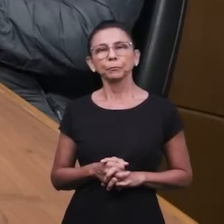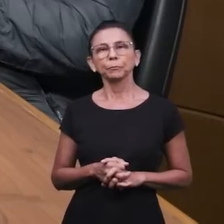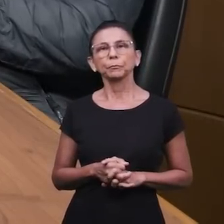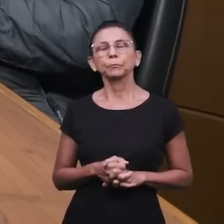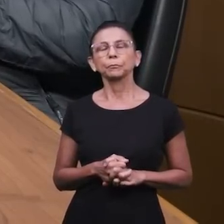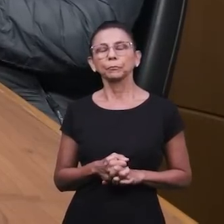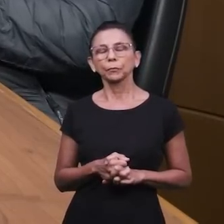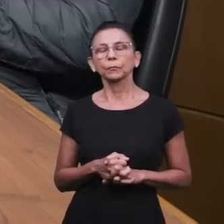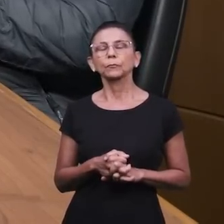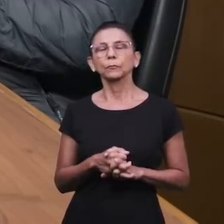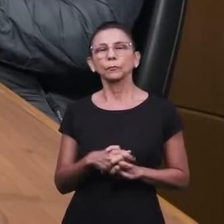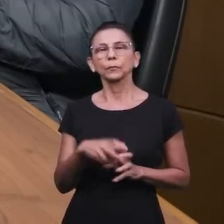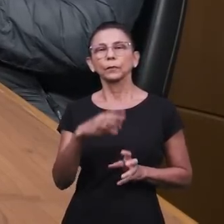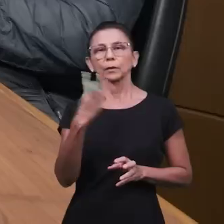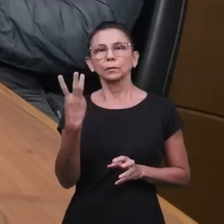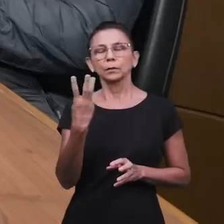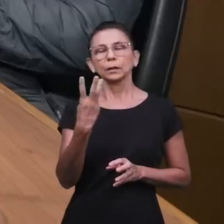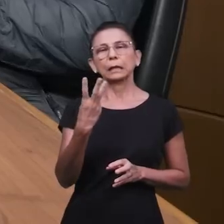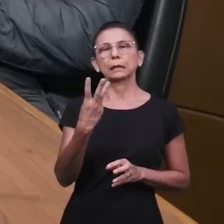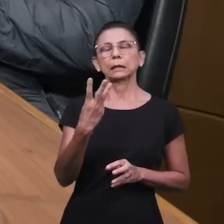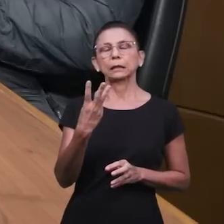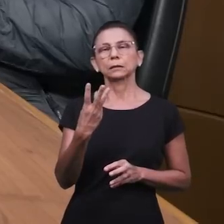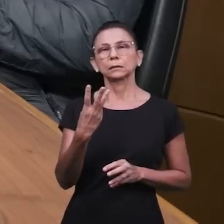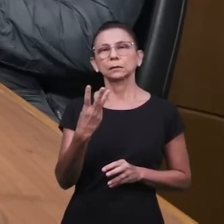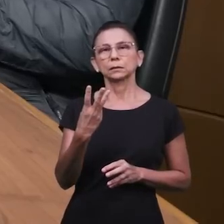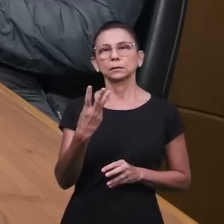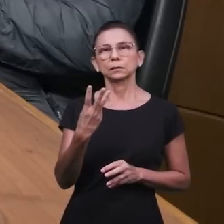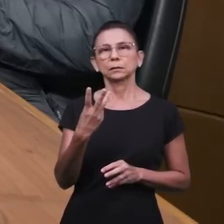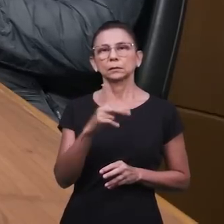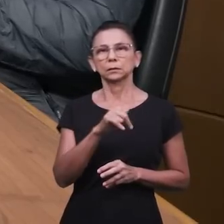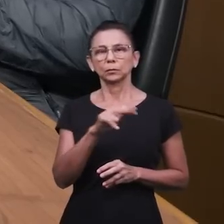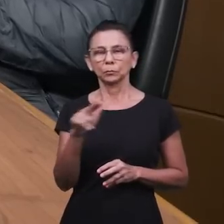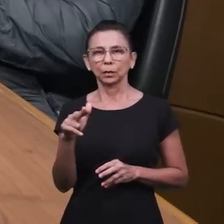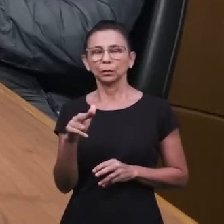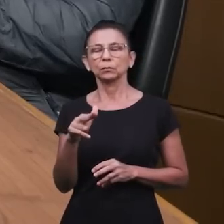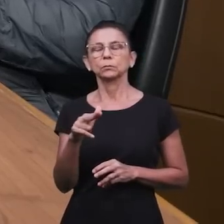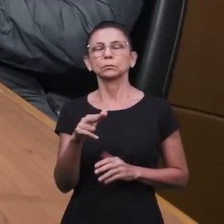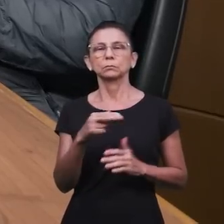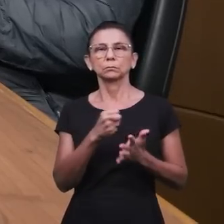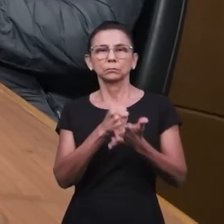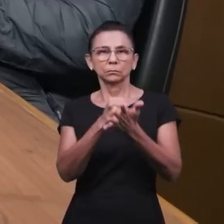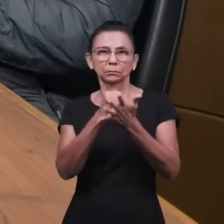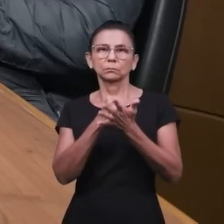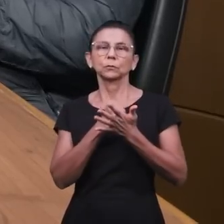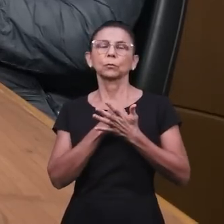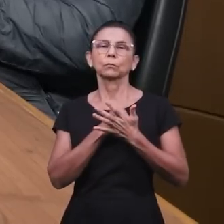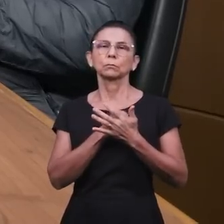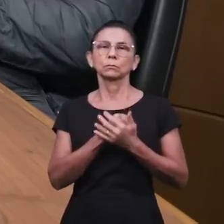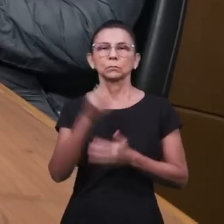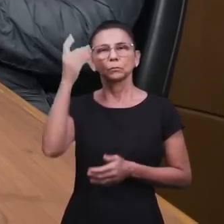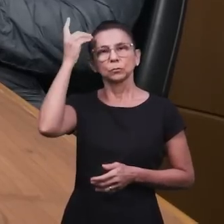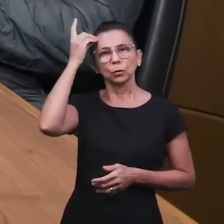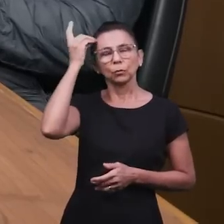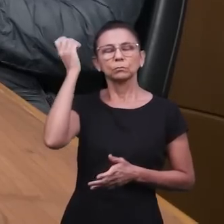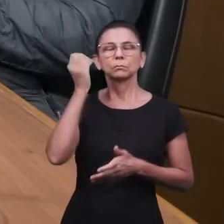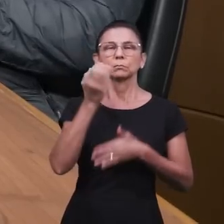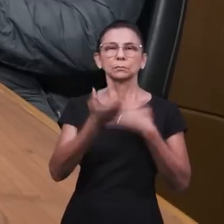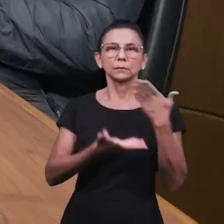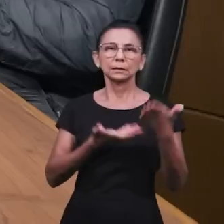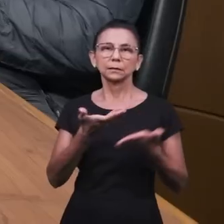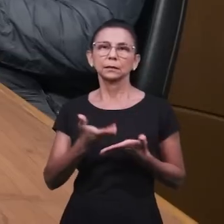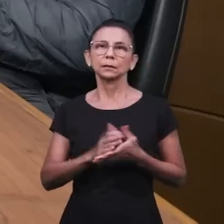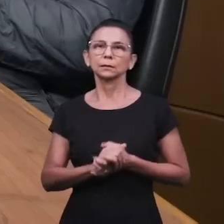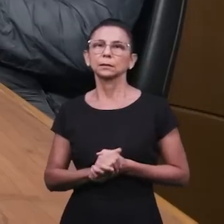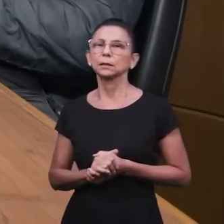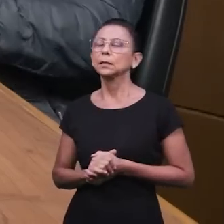de Paula e o ungido Lucas Almeida. Nos ajudou muito, né, com os dons, na assistência aos irmãos.